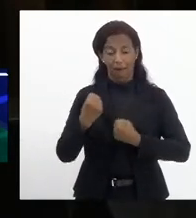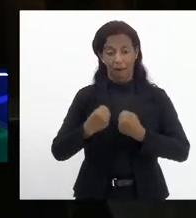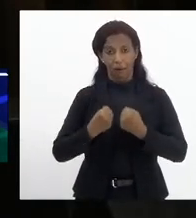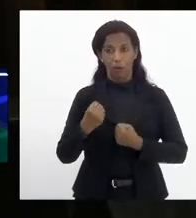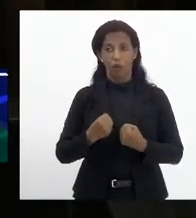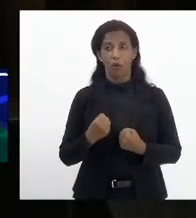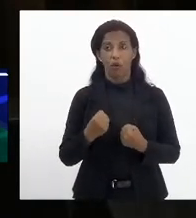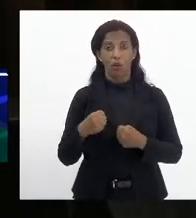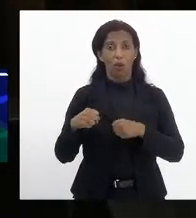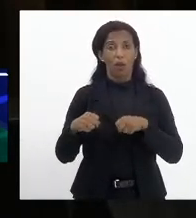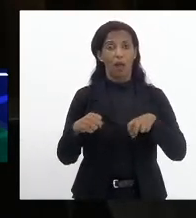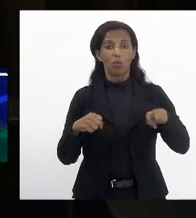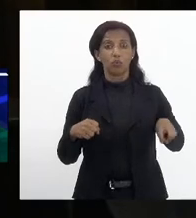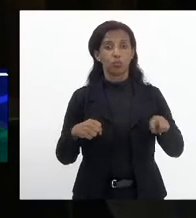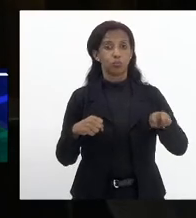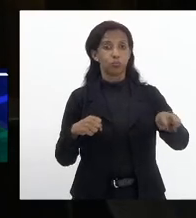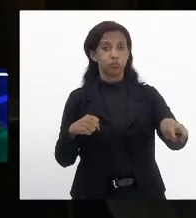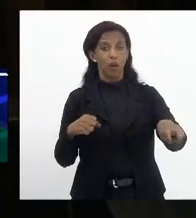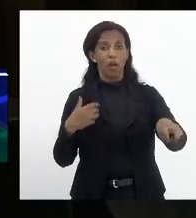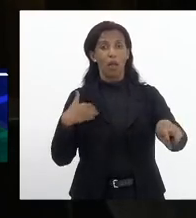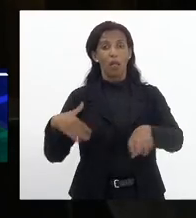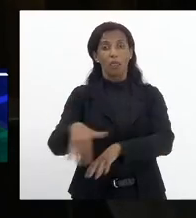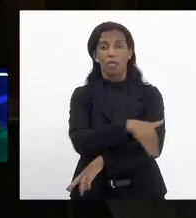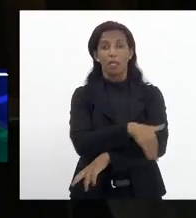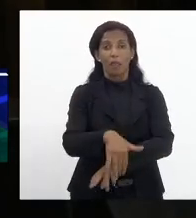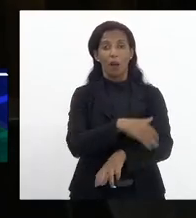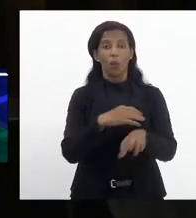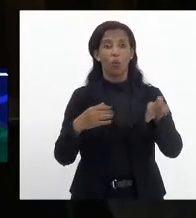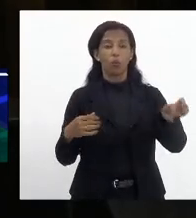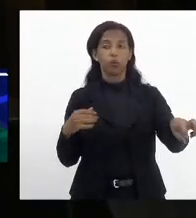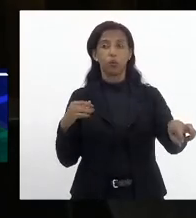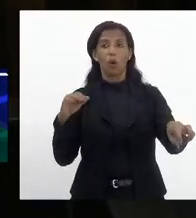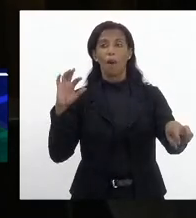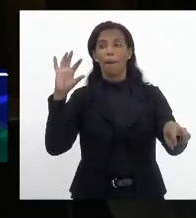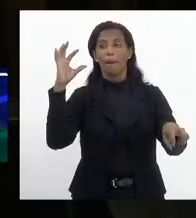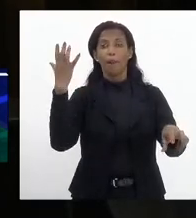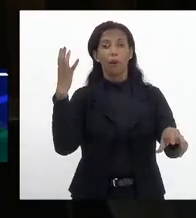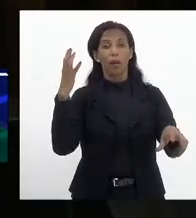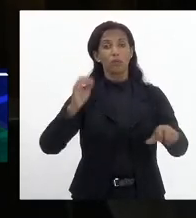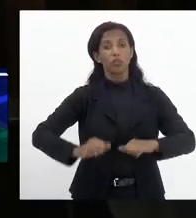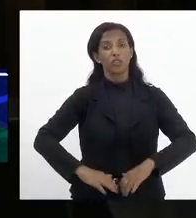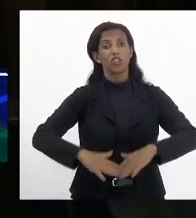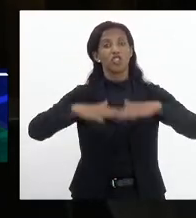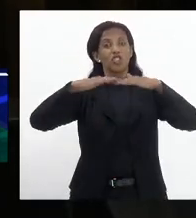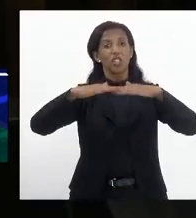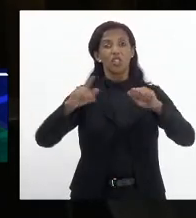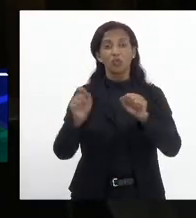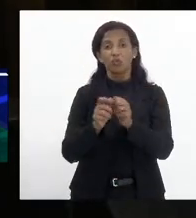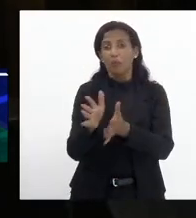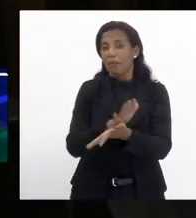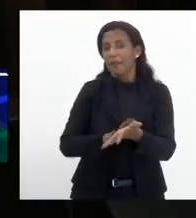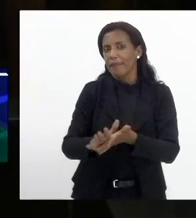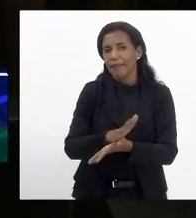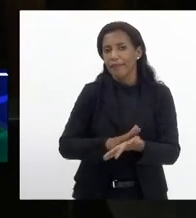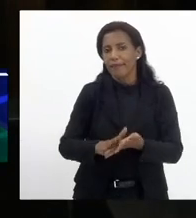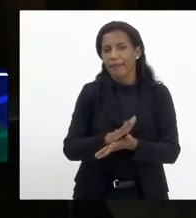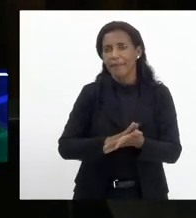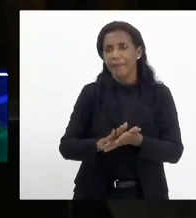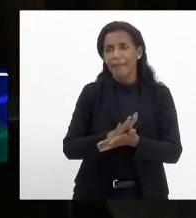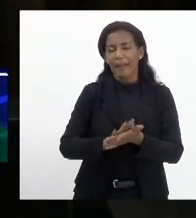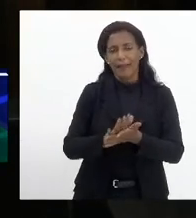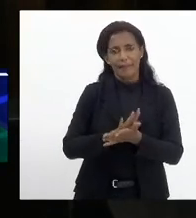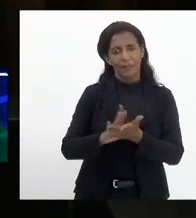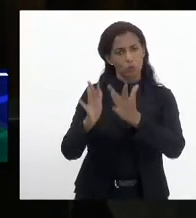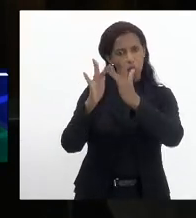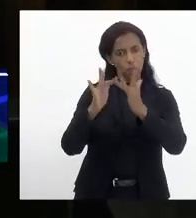automóveis, estacionados na garagem na rua Dona Delfina por ocasião das enchentes. Não foi feito nenhum estudo de impacto de